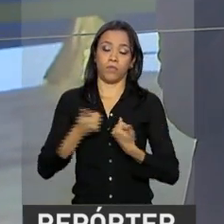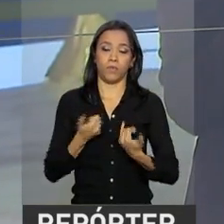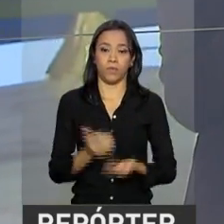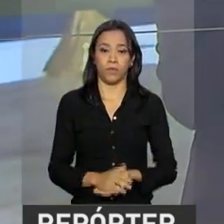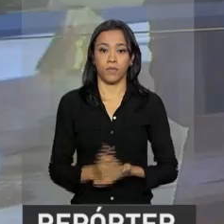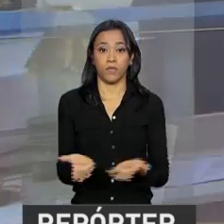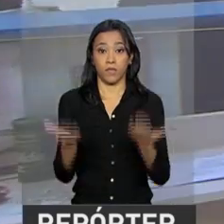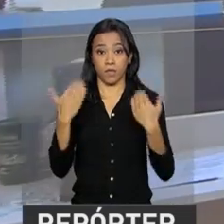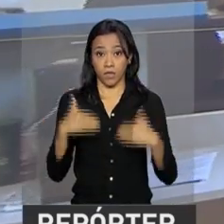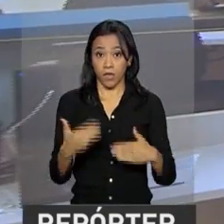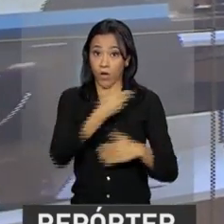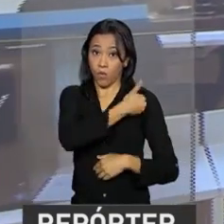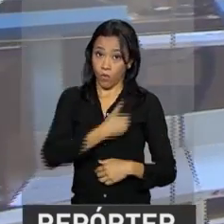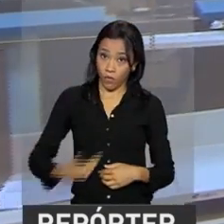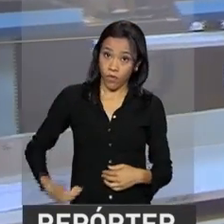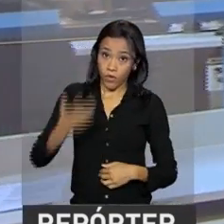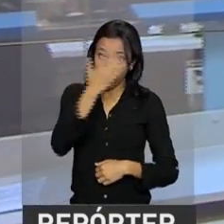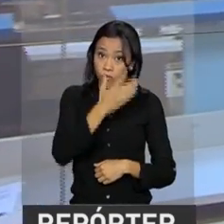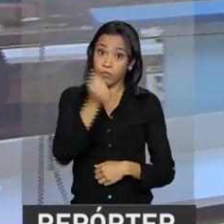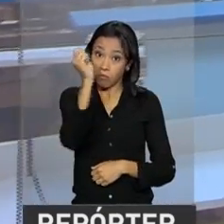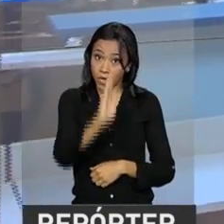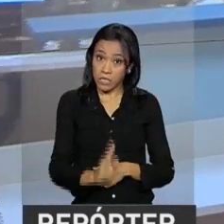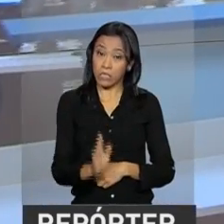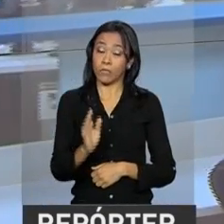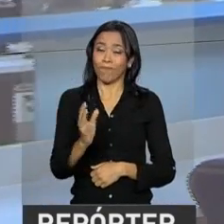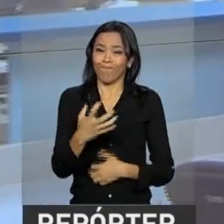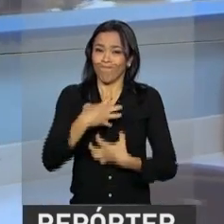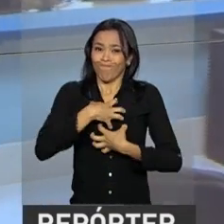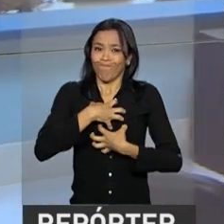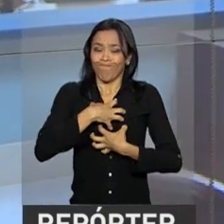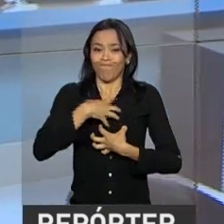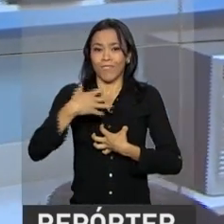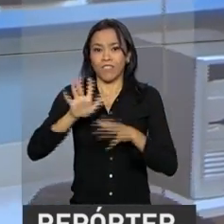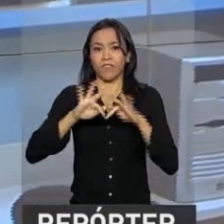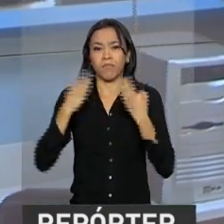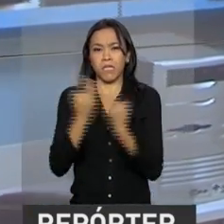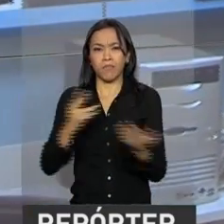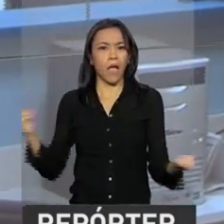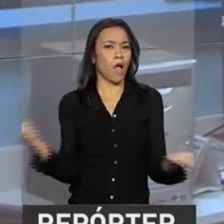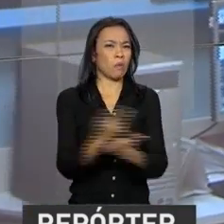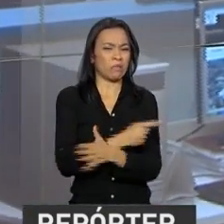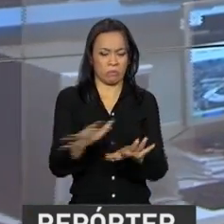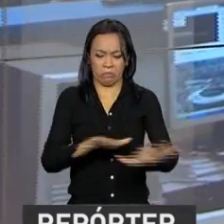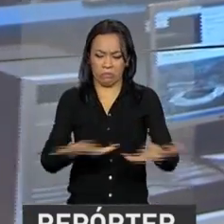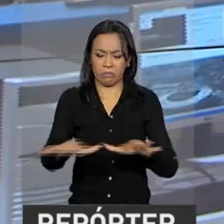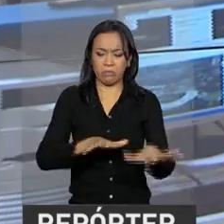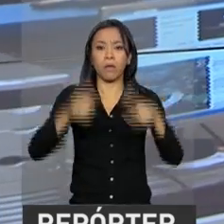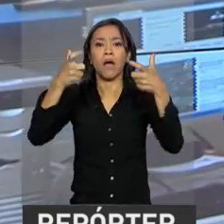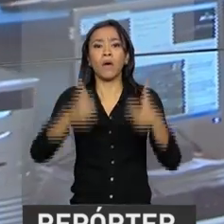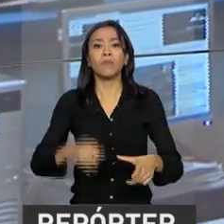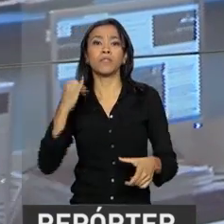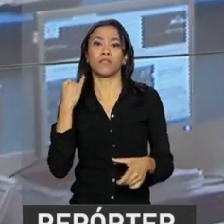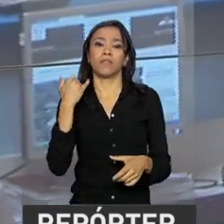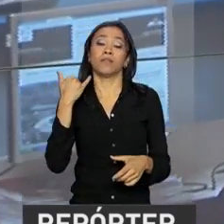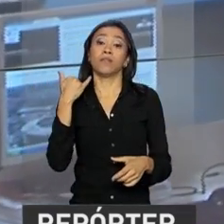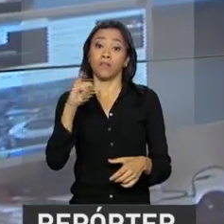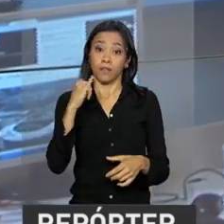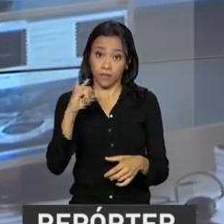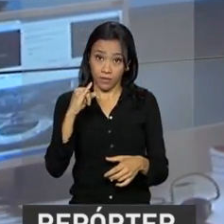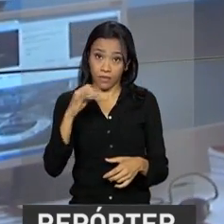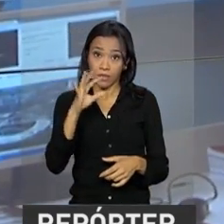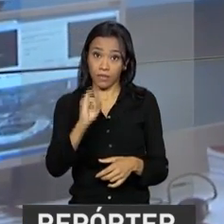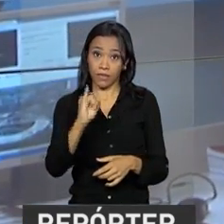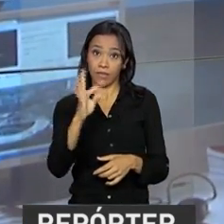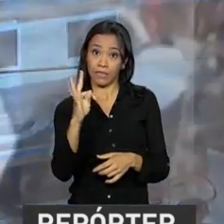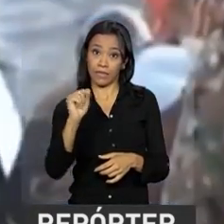e o governo brasileiro manifestou pesar Aos familiares das vítimas do terremoto que atingiu a Itália na madrugada desta